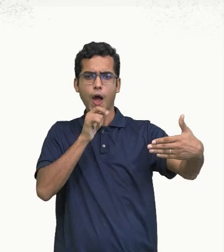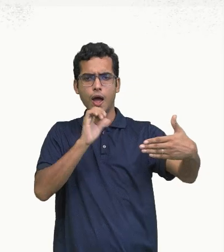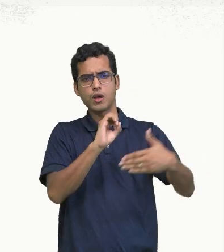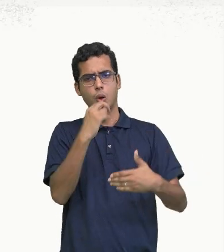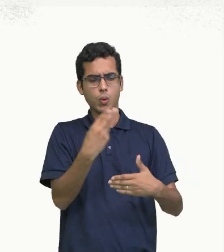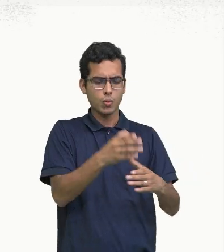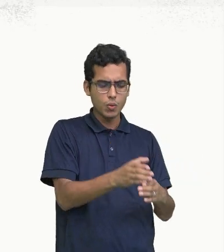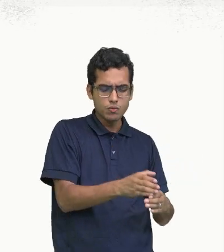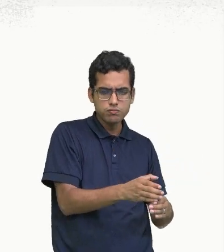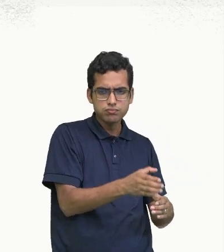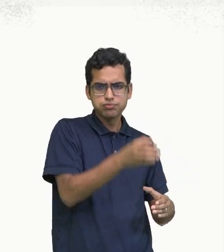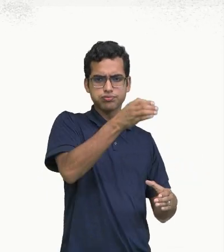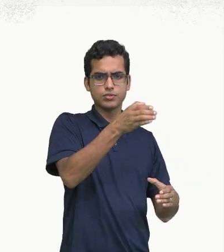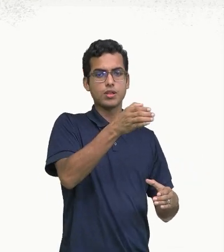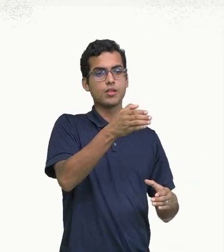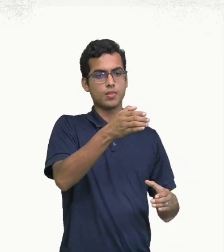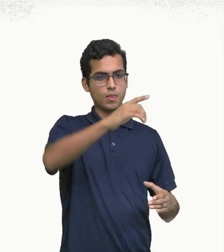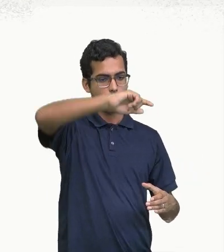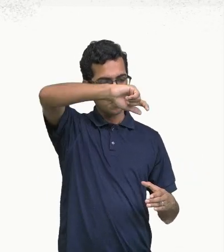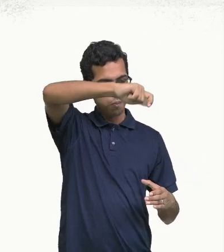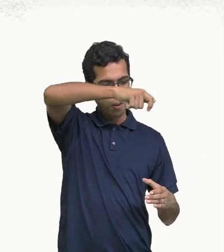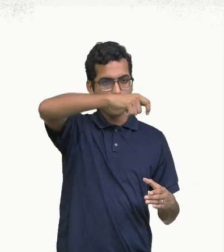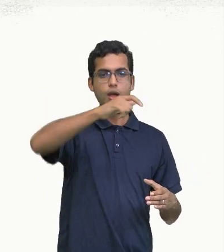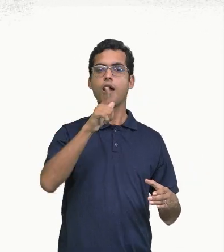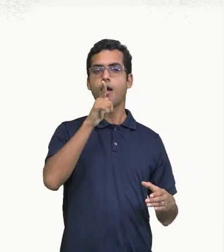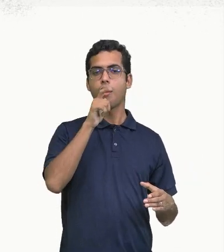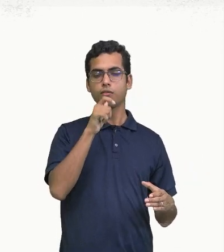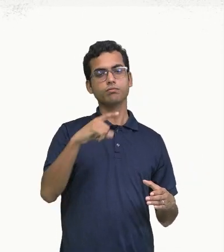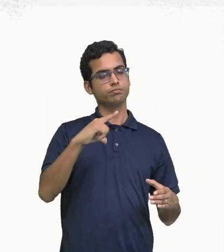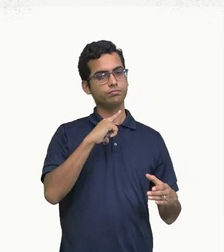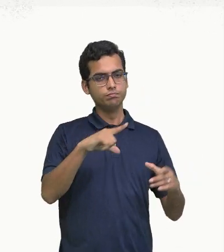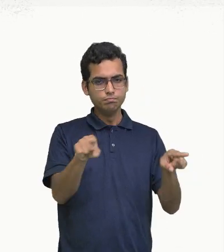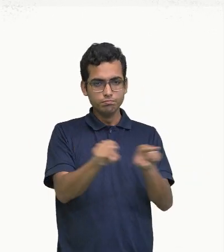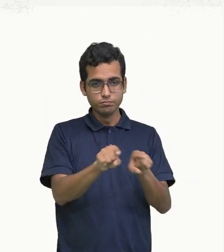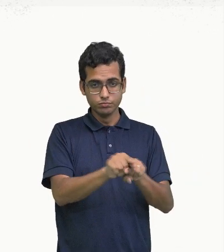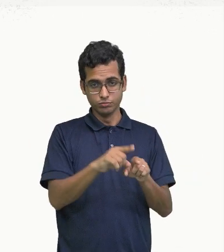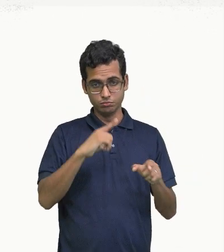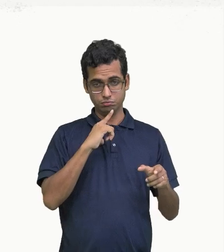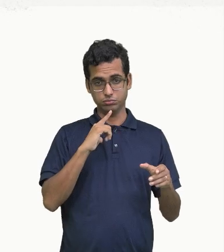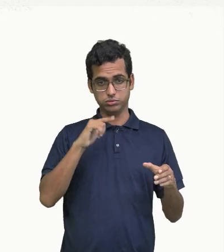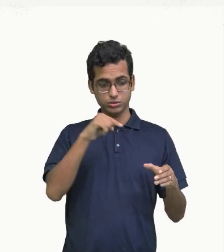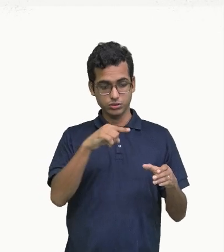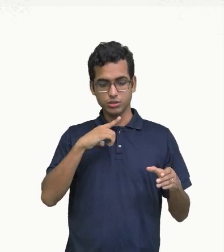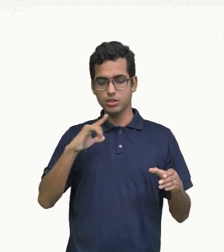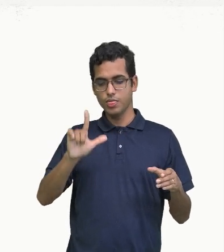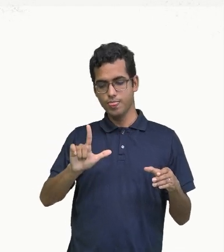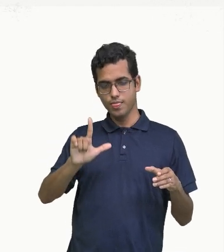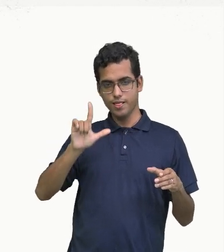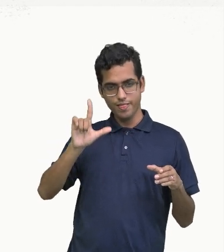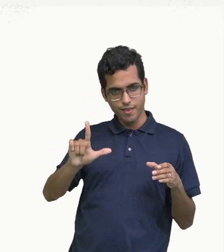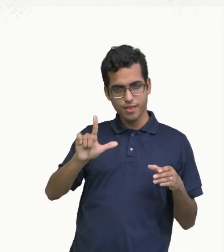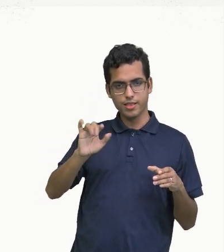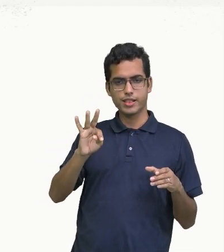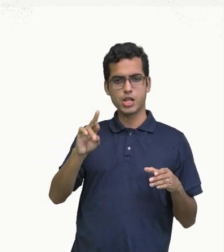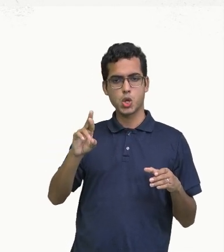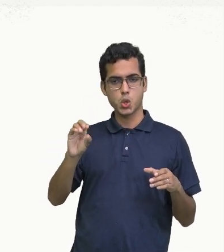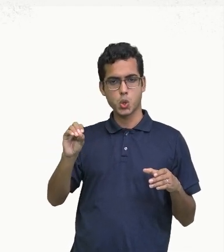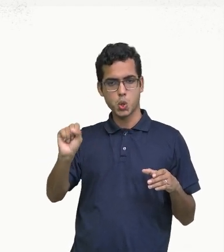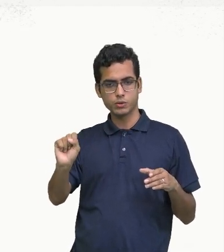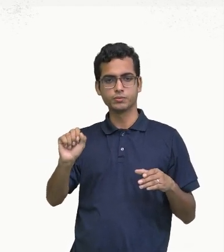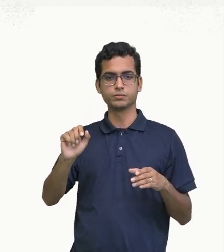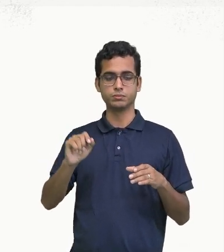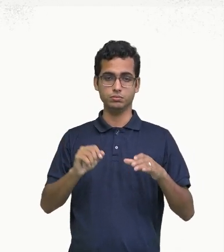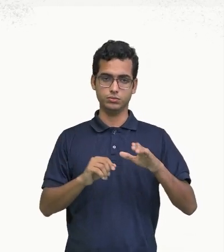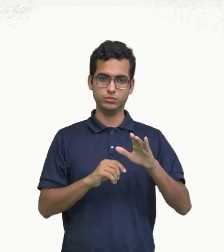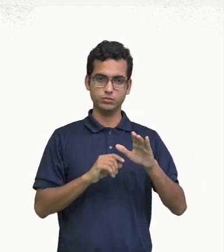já é diferenciada. Já vem ali com litros, decilitros ou então mililitros. Aí você vai